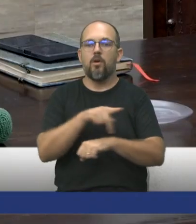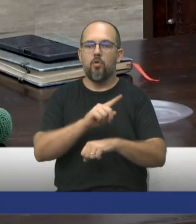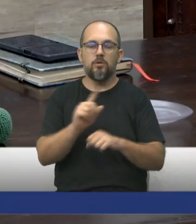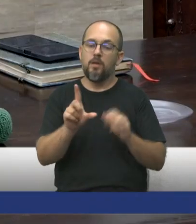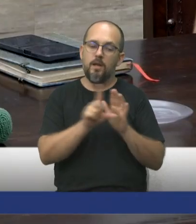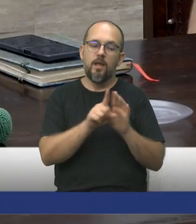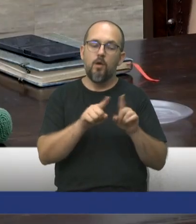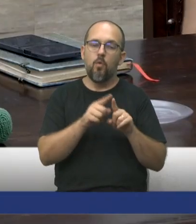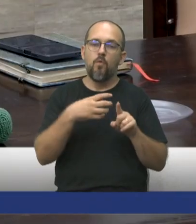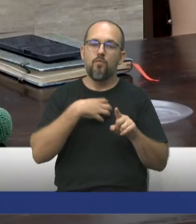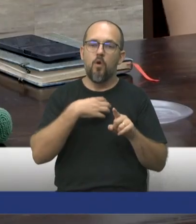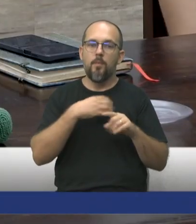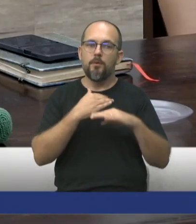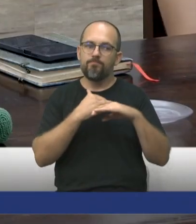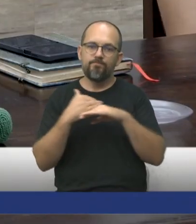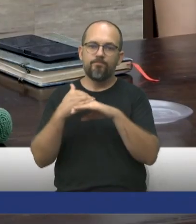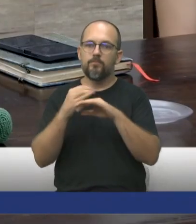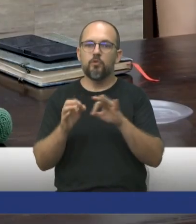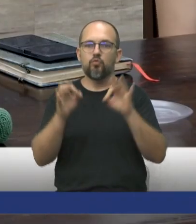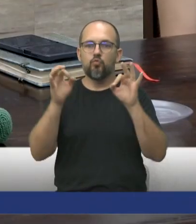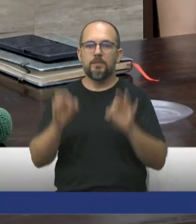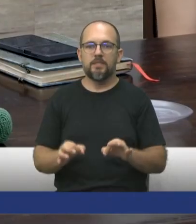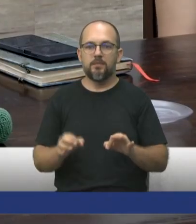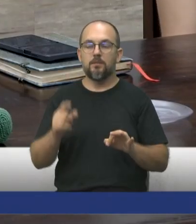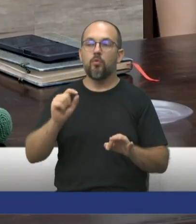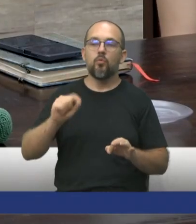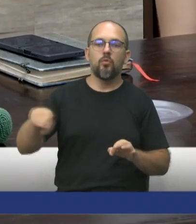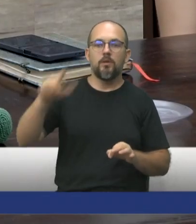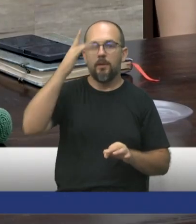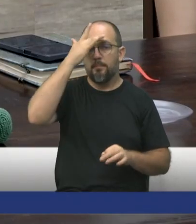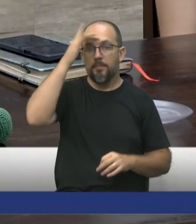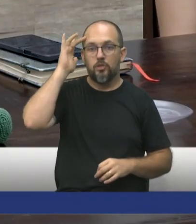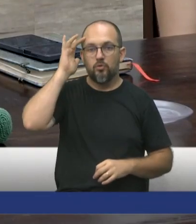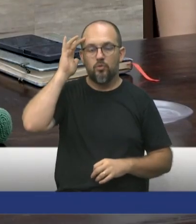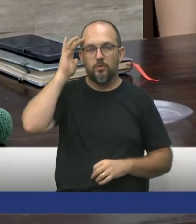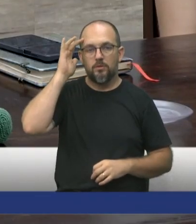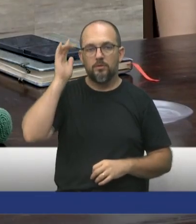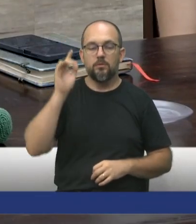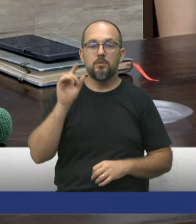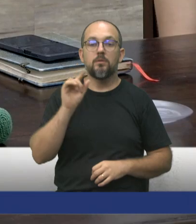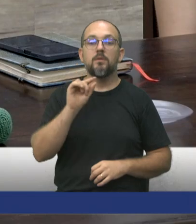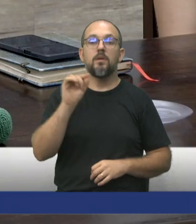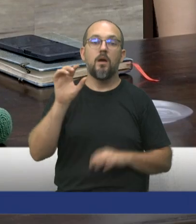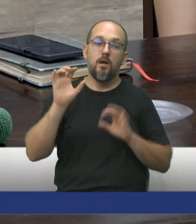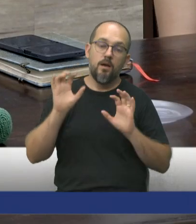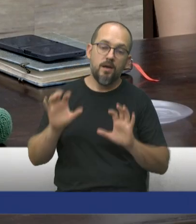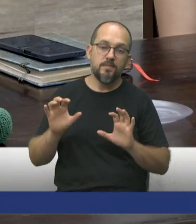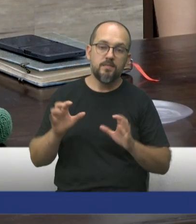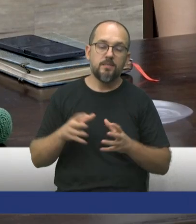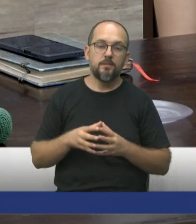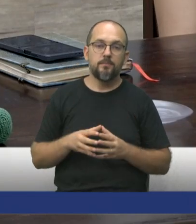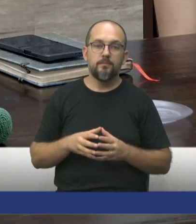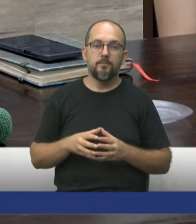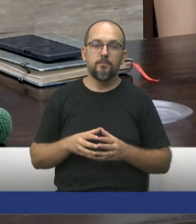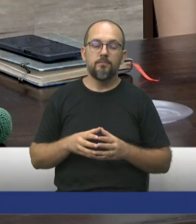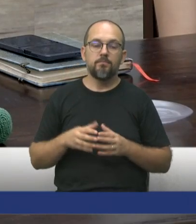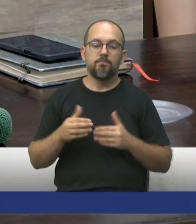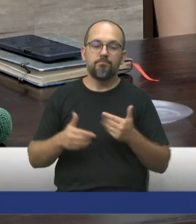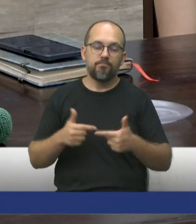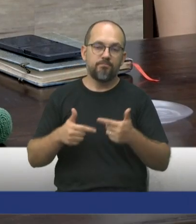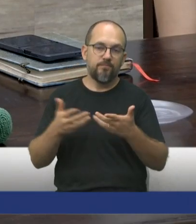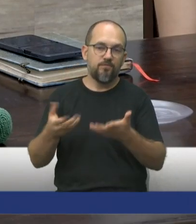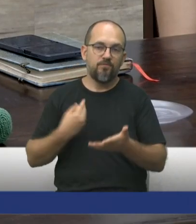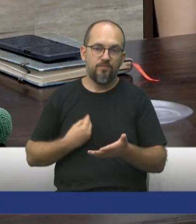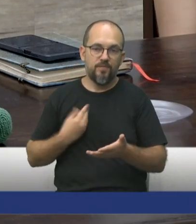busca de justiça para aquelas pessoas que assim agem.